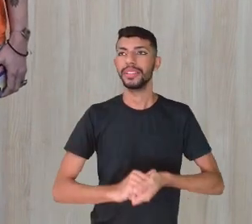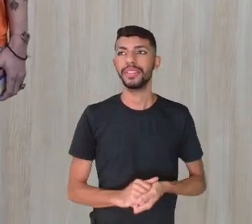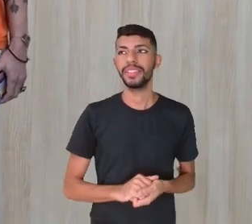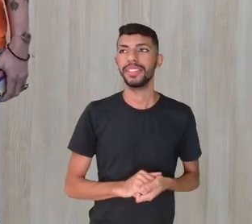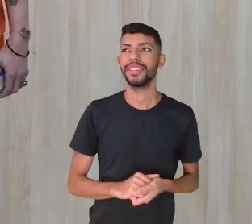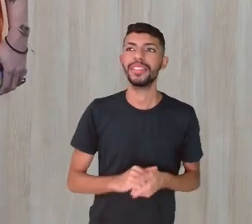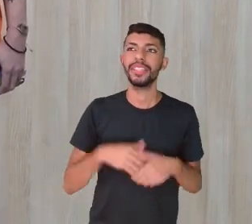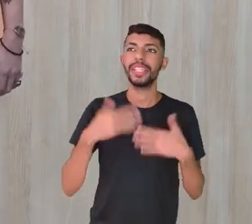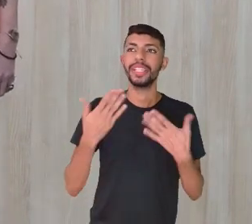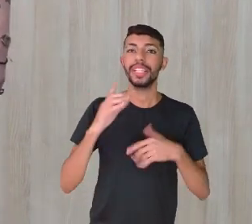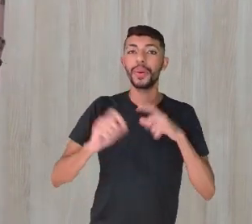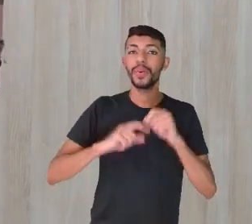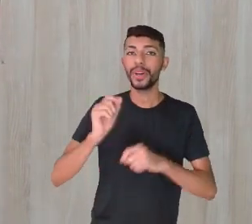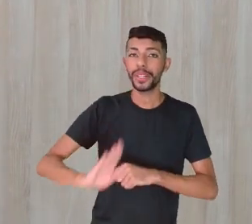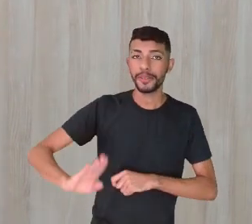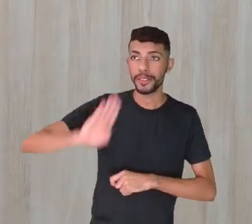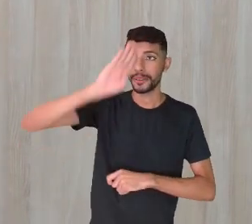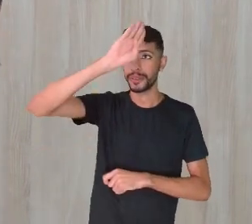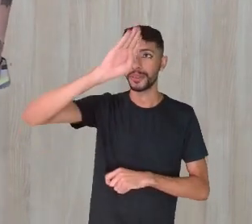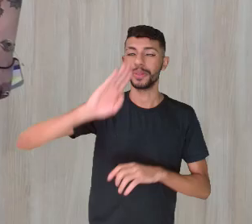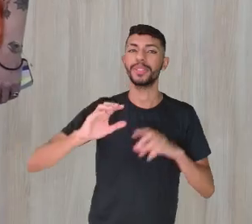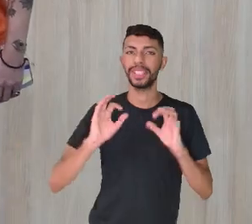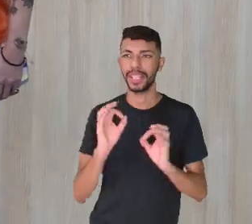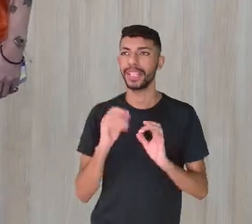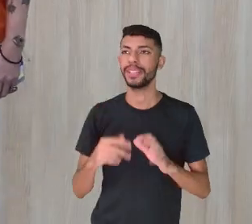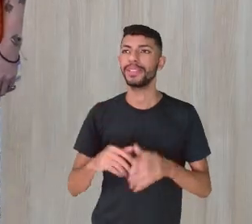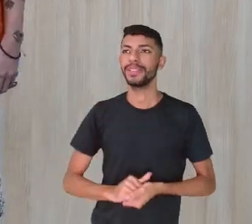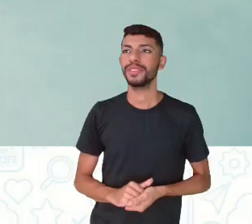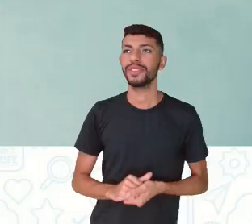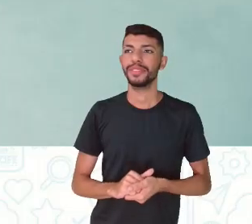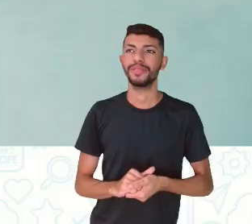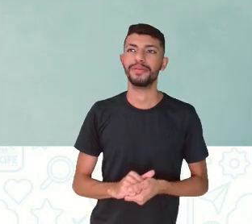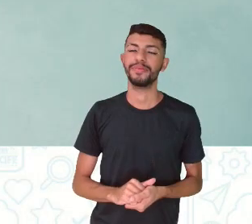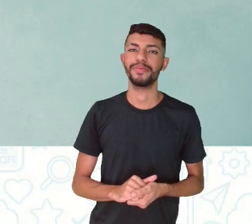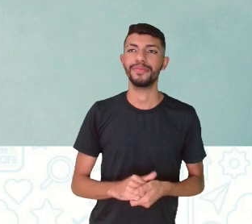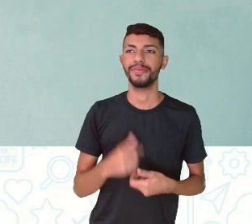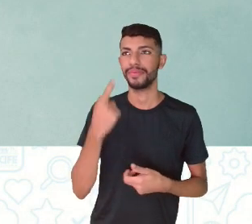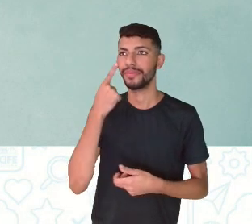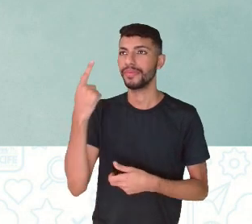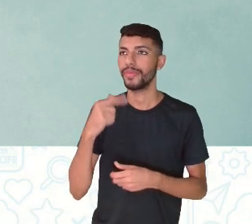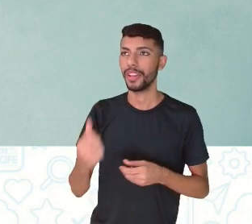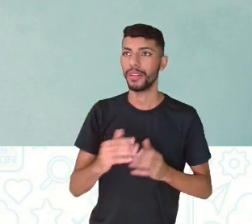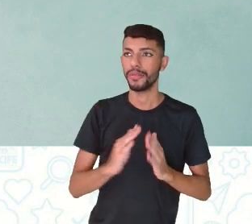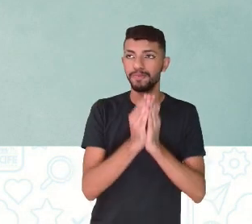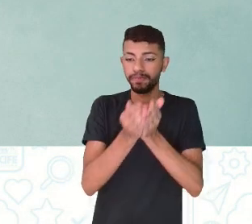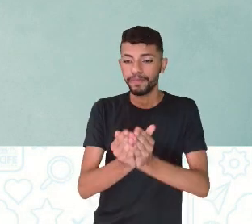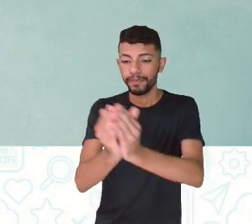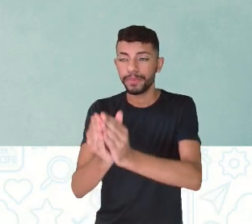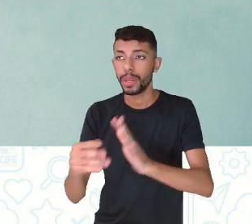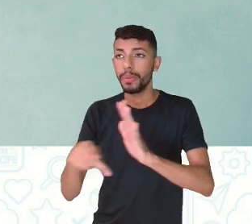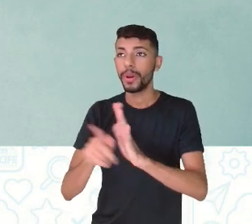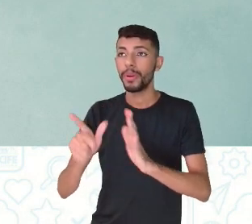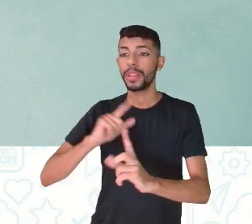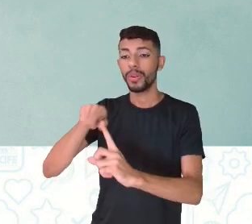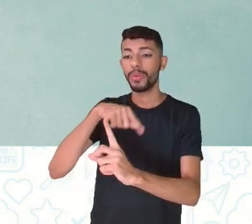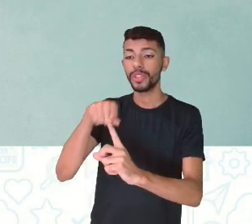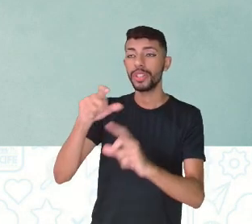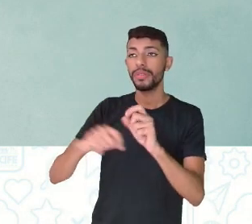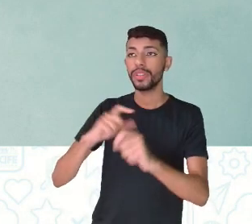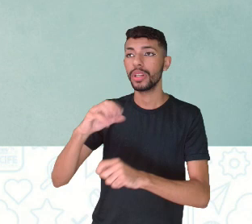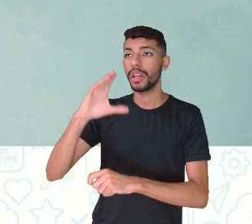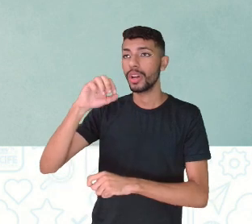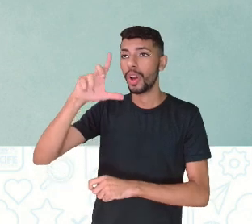travou agora. Soldados, vejam só aí no slide, enviados para lá com a obrigação dos